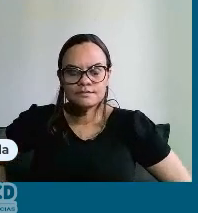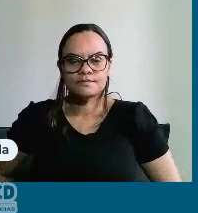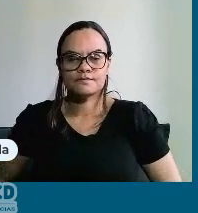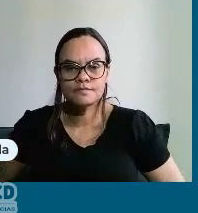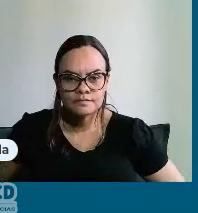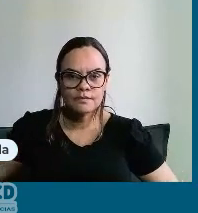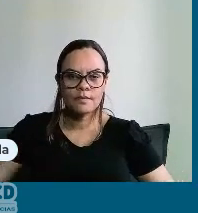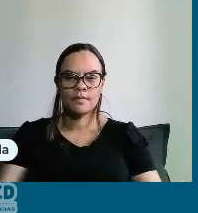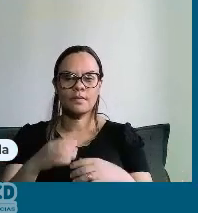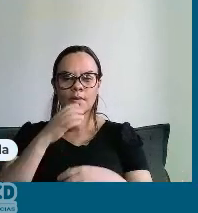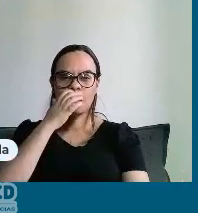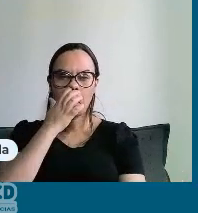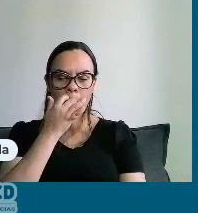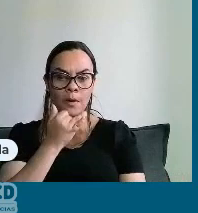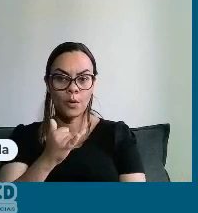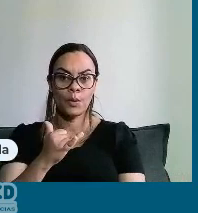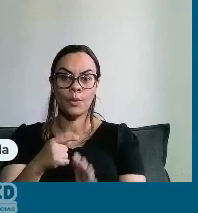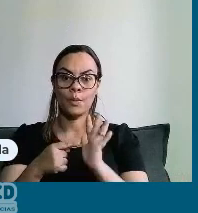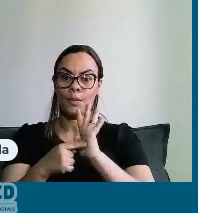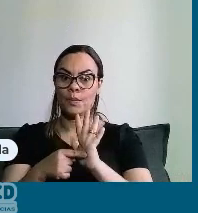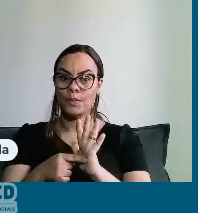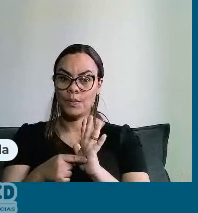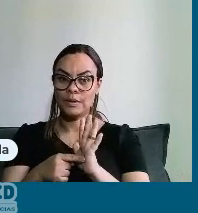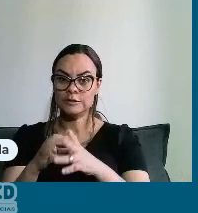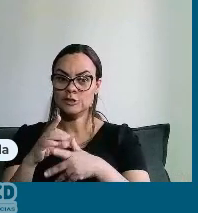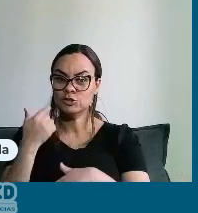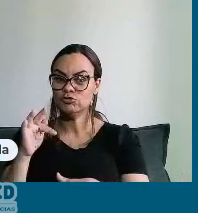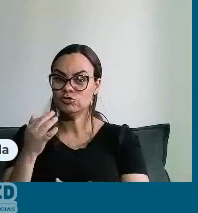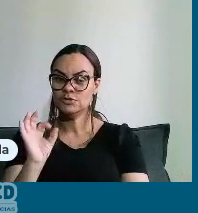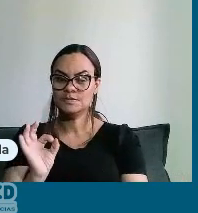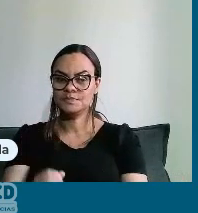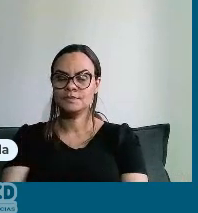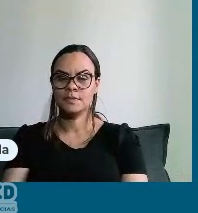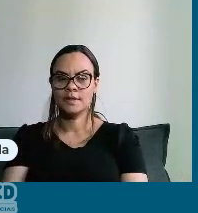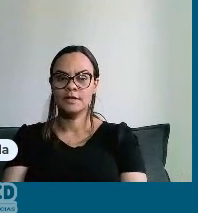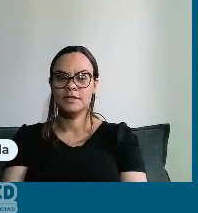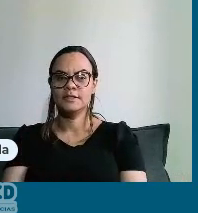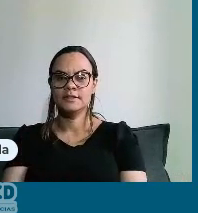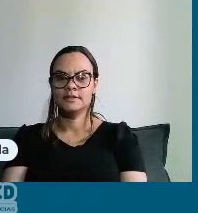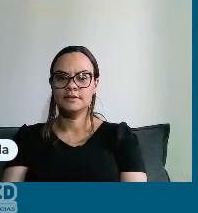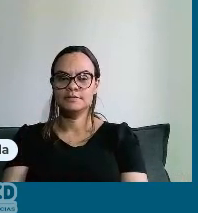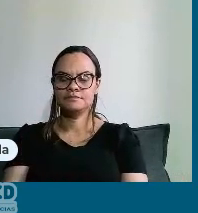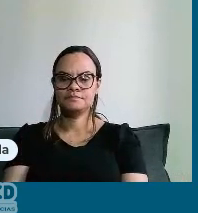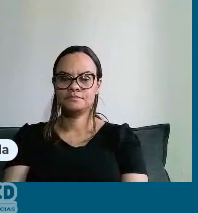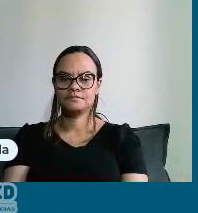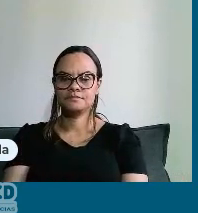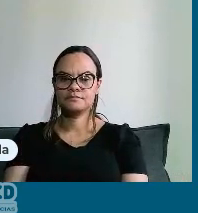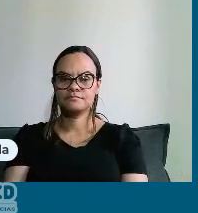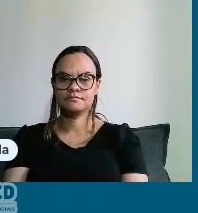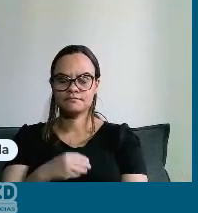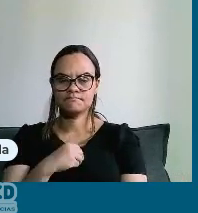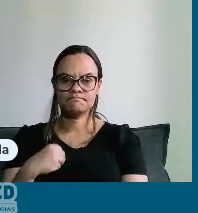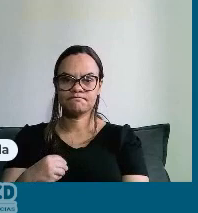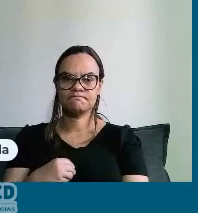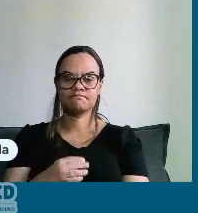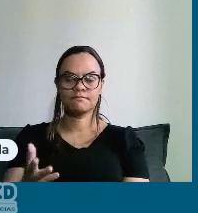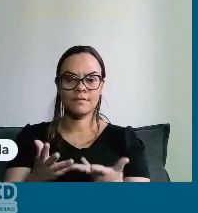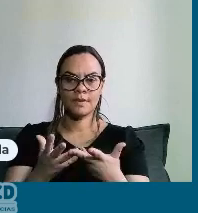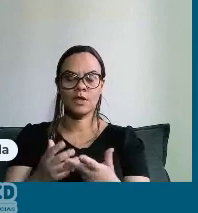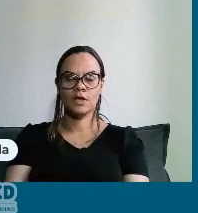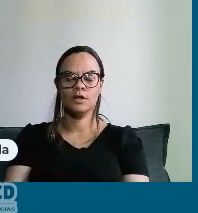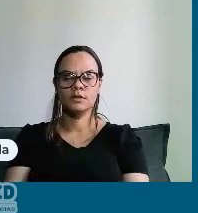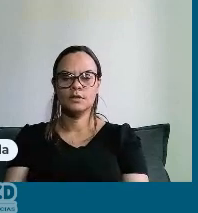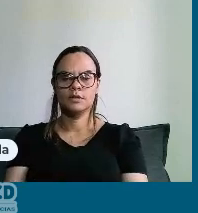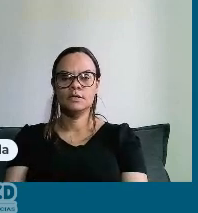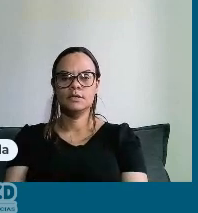está dando recado, é porque a coisa já está pegando feio, já, sabe? Então, assim, por isso que a gente faz muita questão de enfatizar os exames aí,